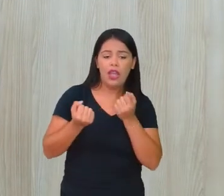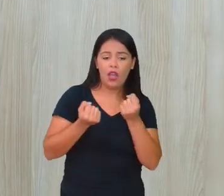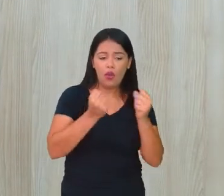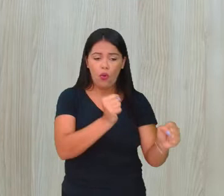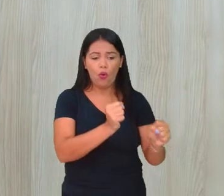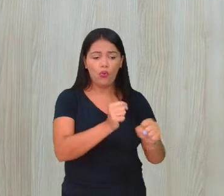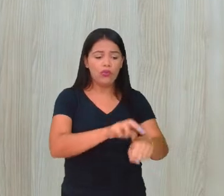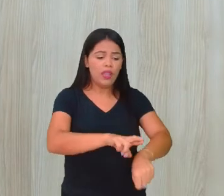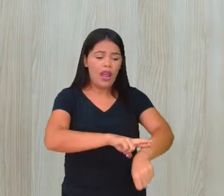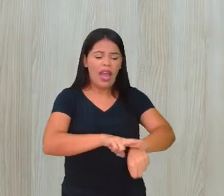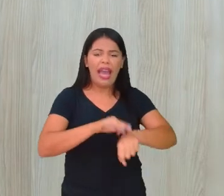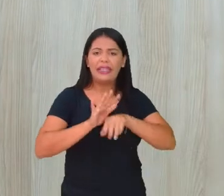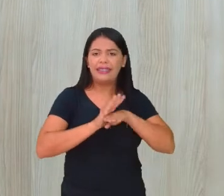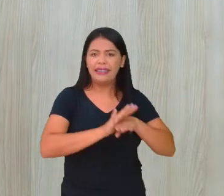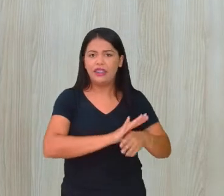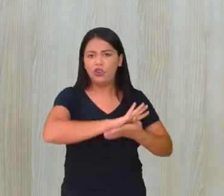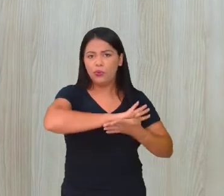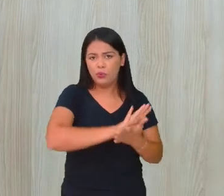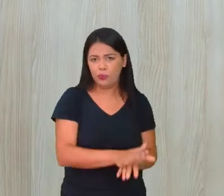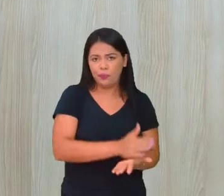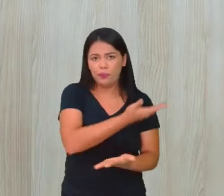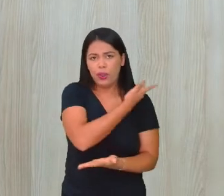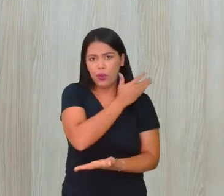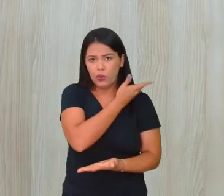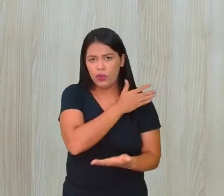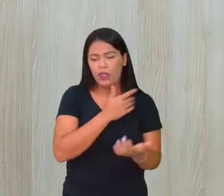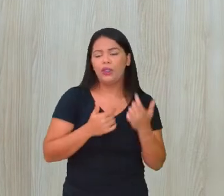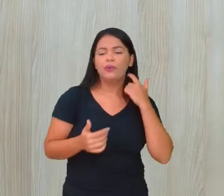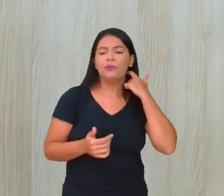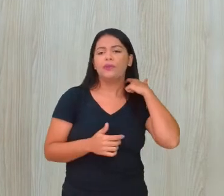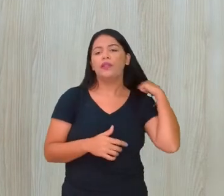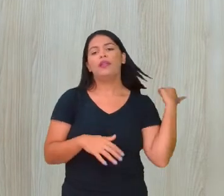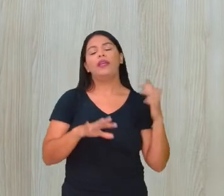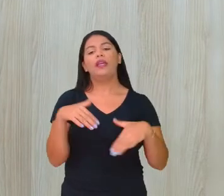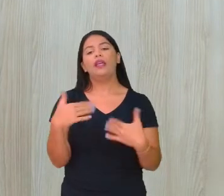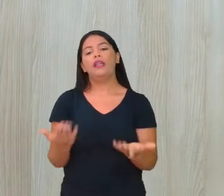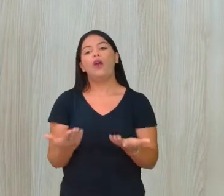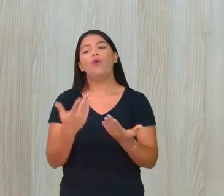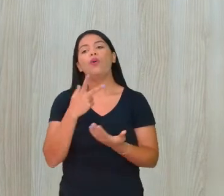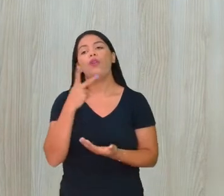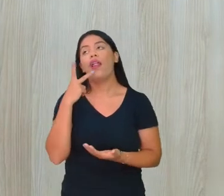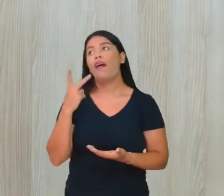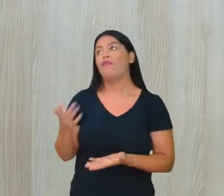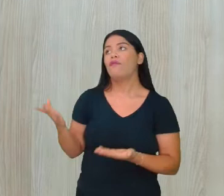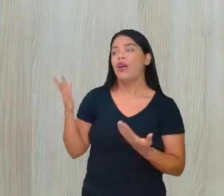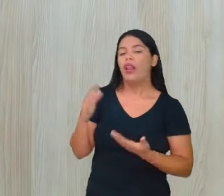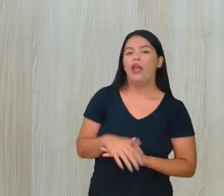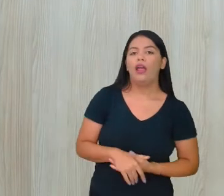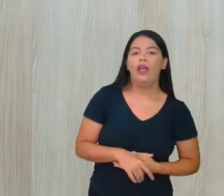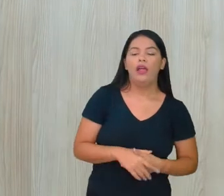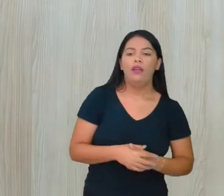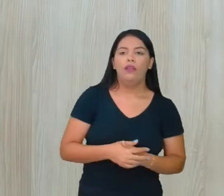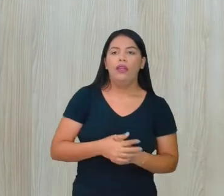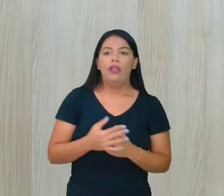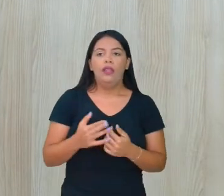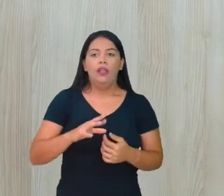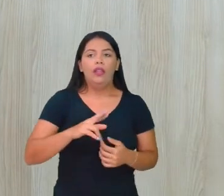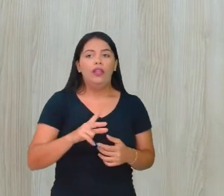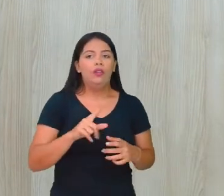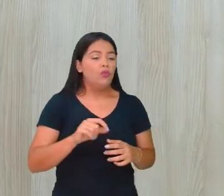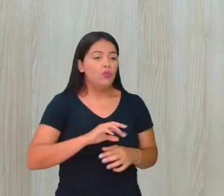desculpa, antiprisional. E aí, quando ela diz que não basta não ser racista e sim